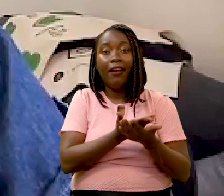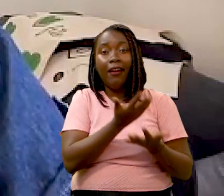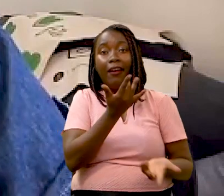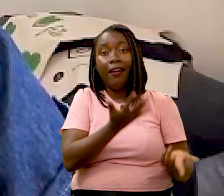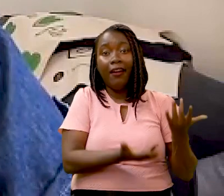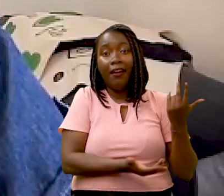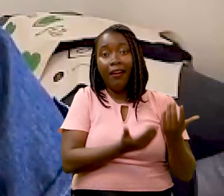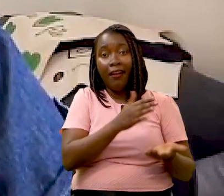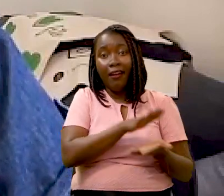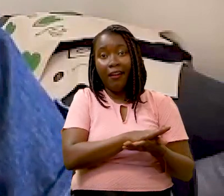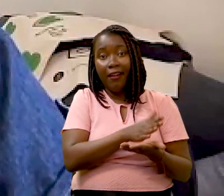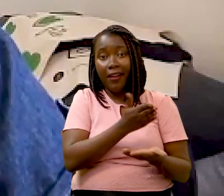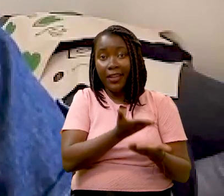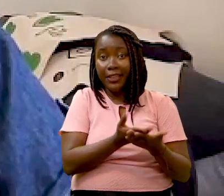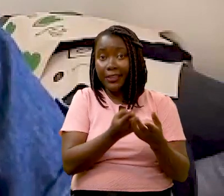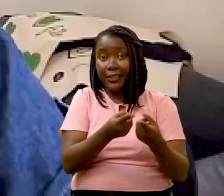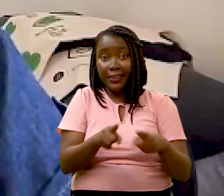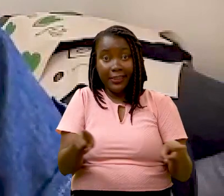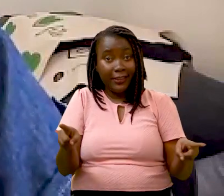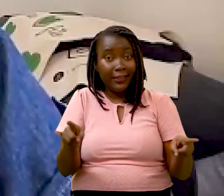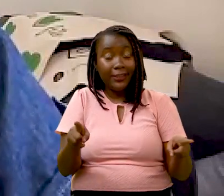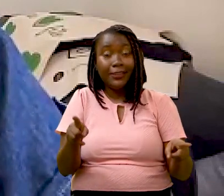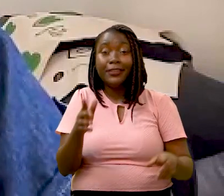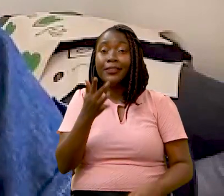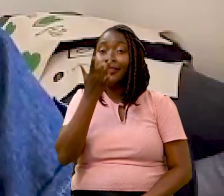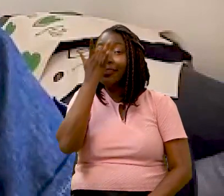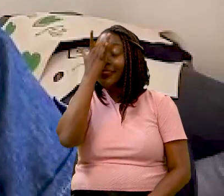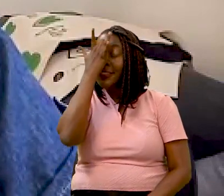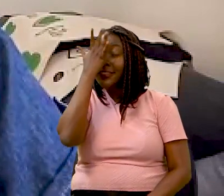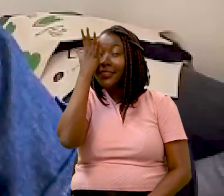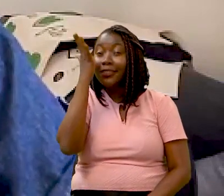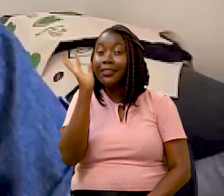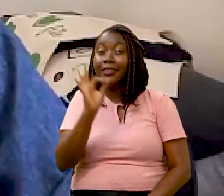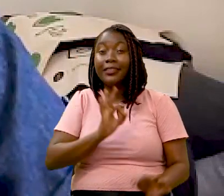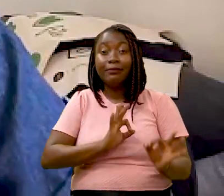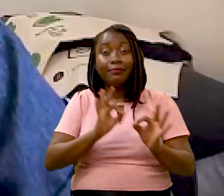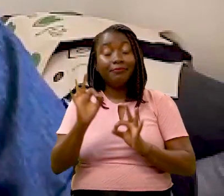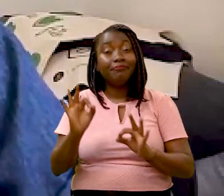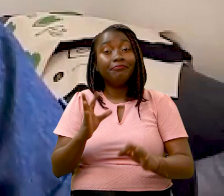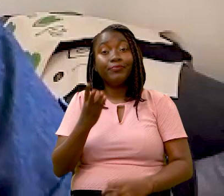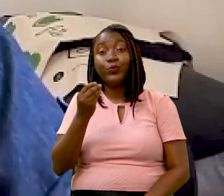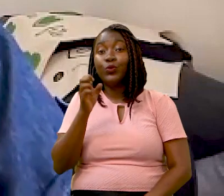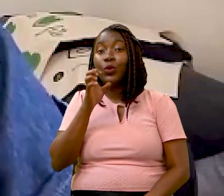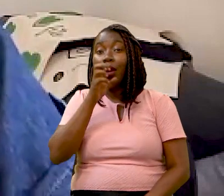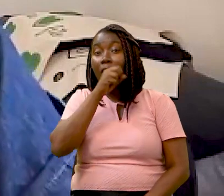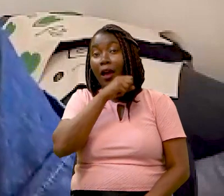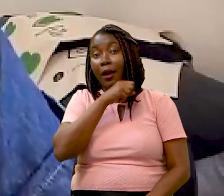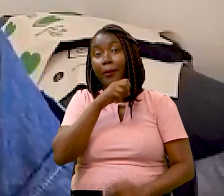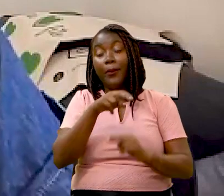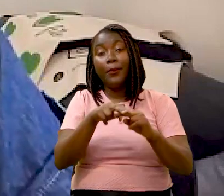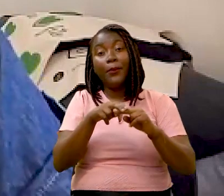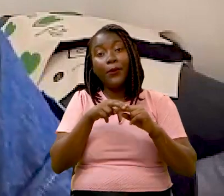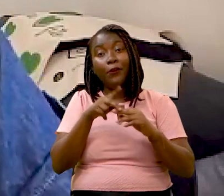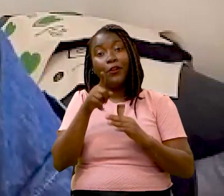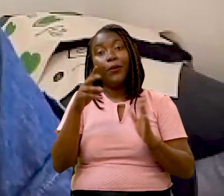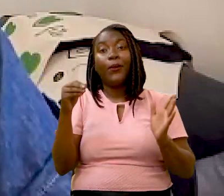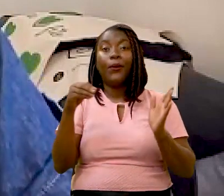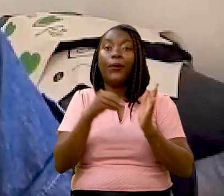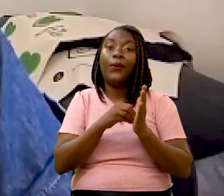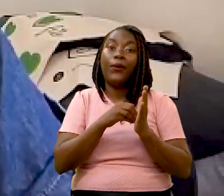Esses vegetais assados são muito simples de serem preparados e muito rápido, porque você